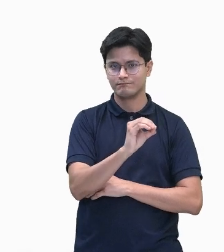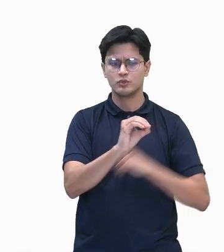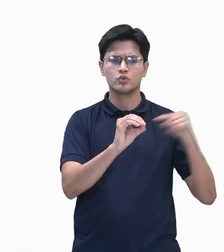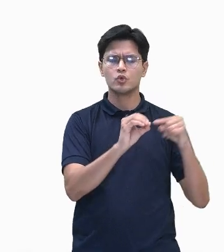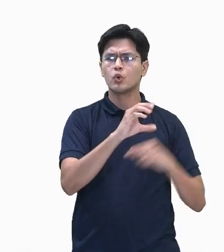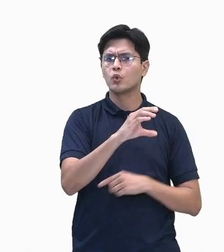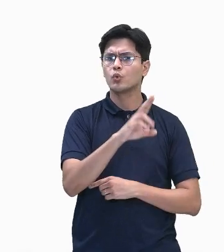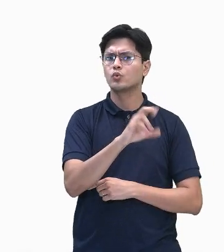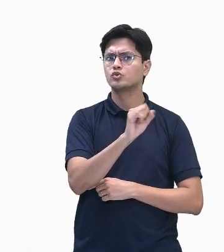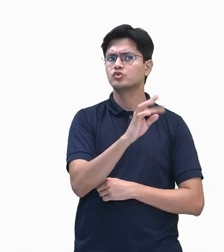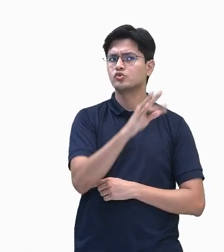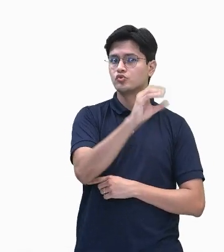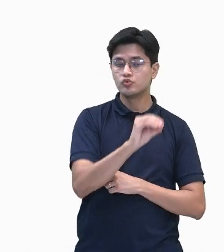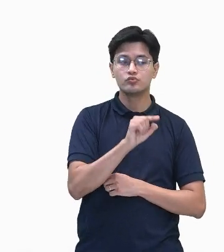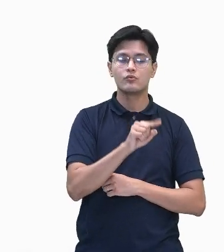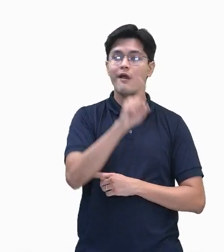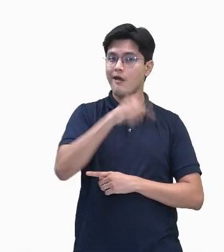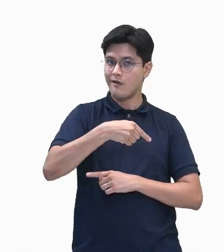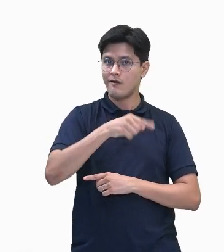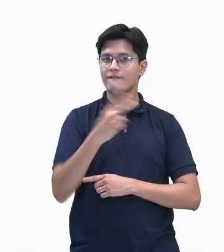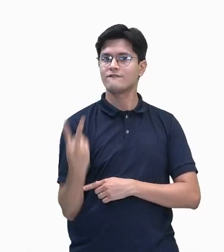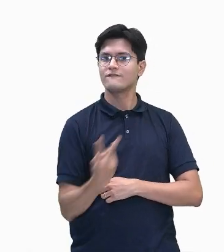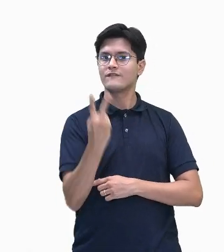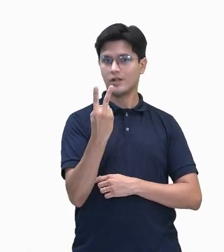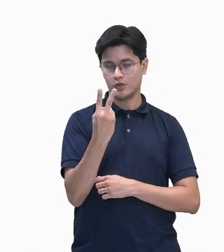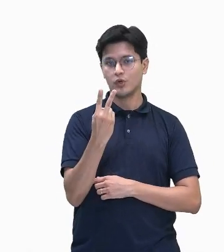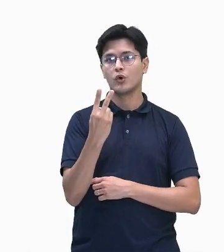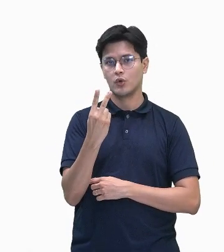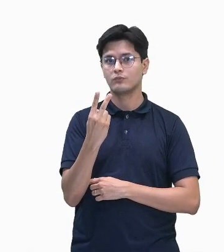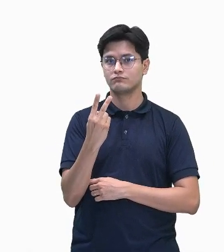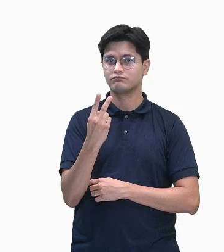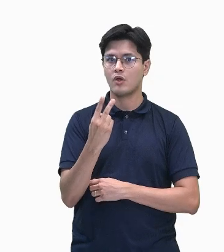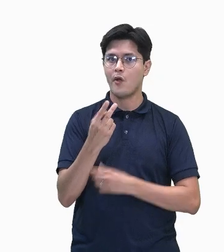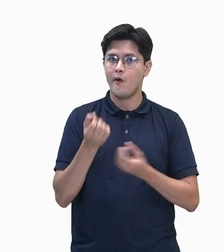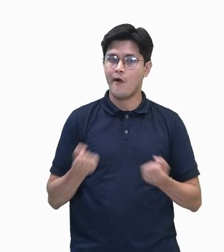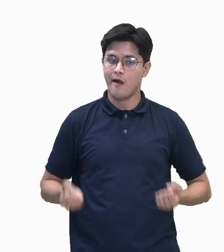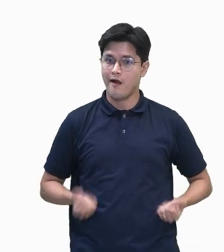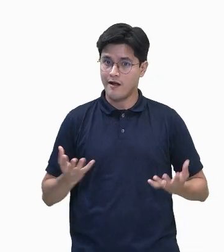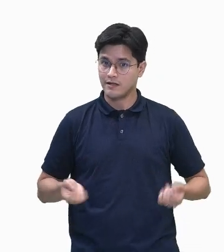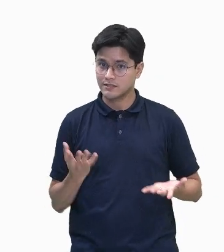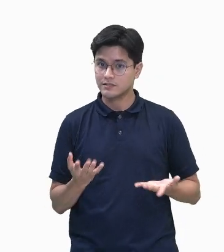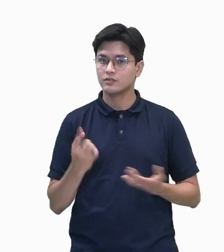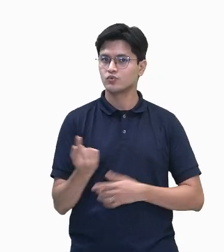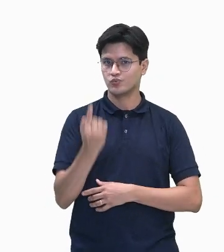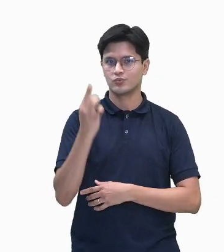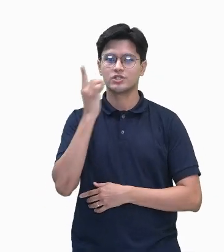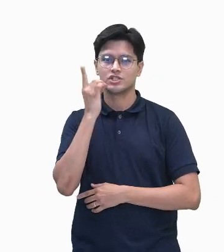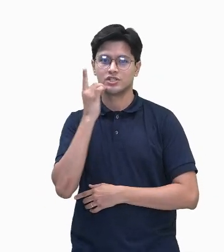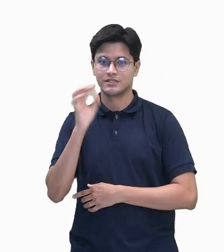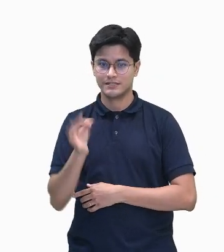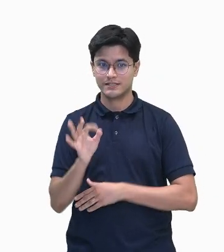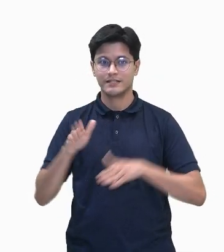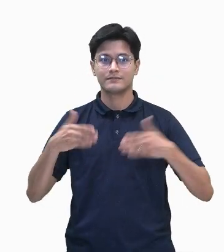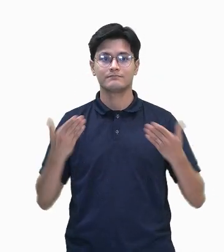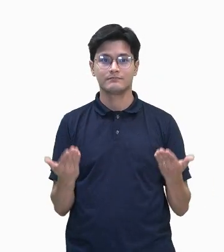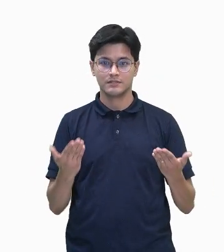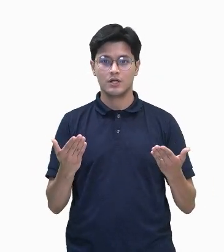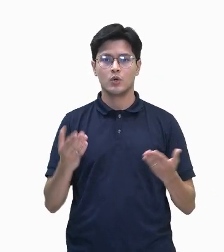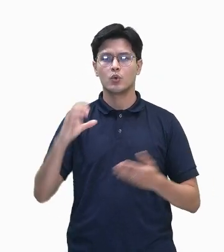questão já falou lá, ó, que o custo dele tem um valor fixo, né? Um custo de despesa fixa no valor